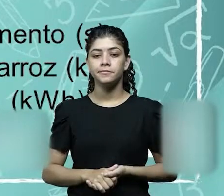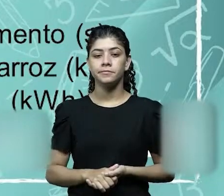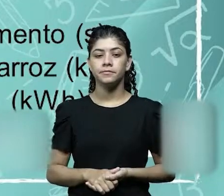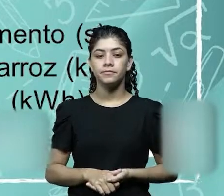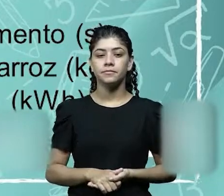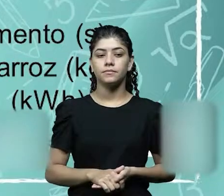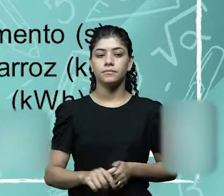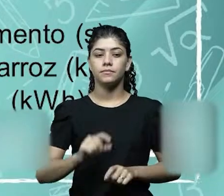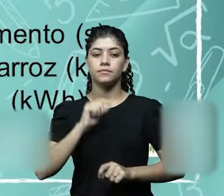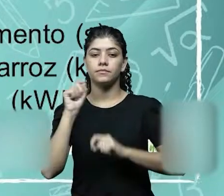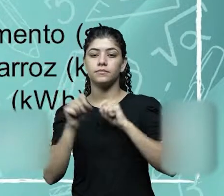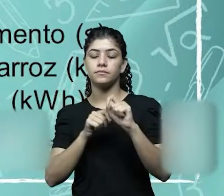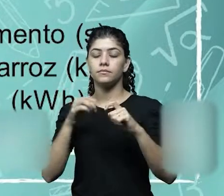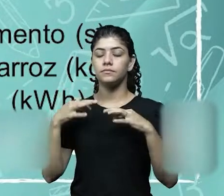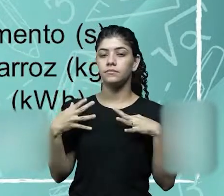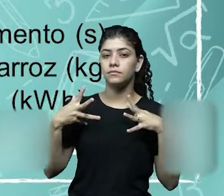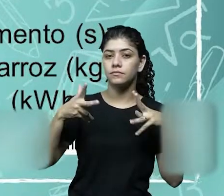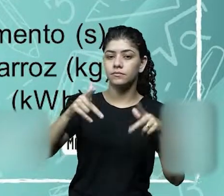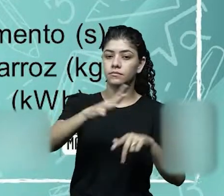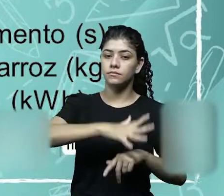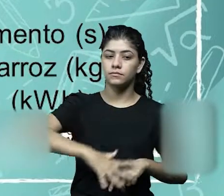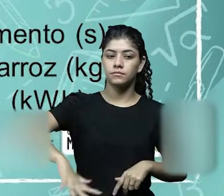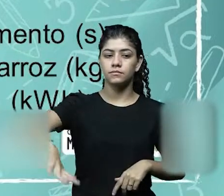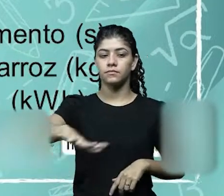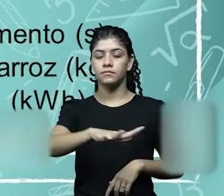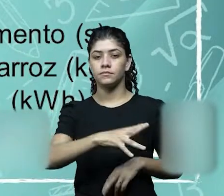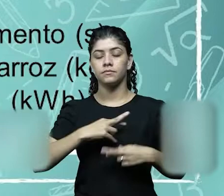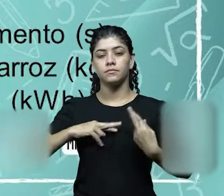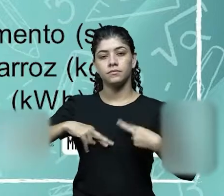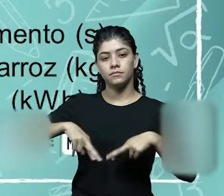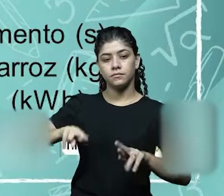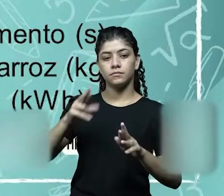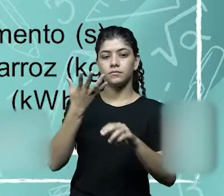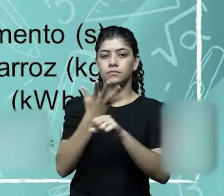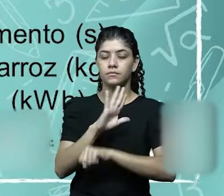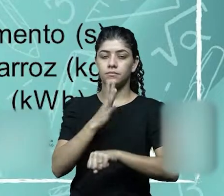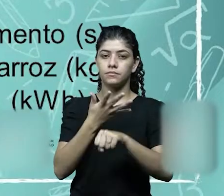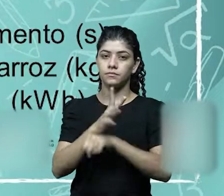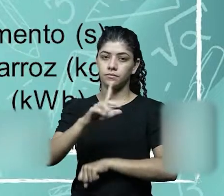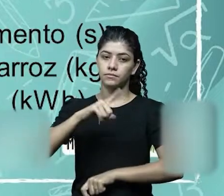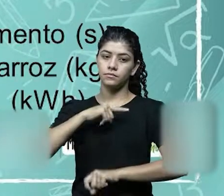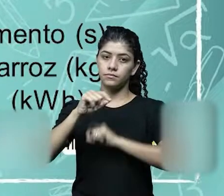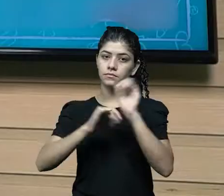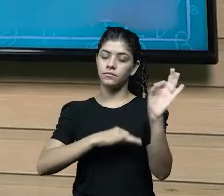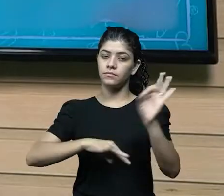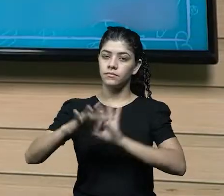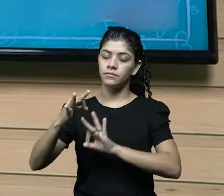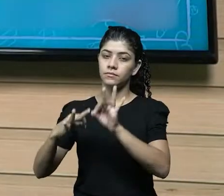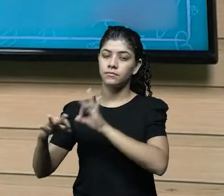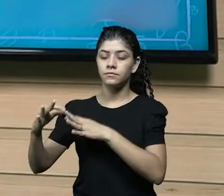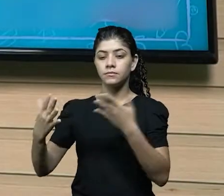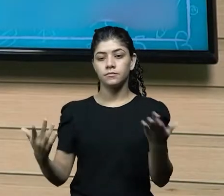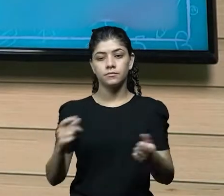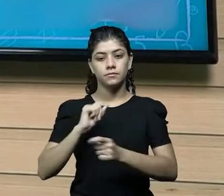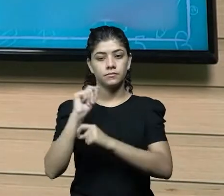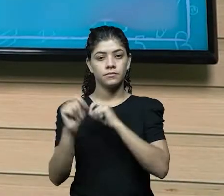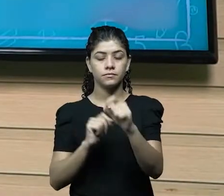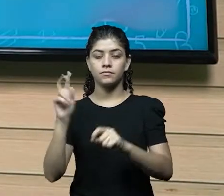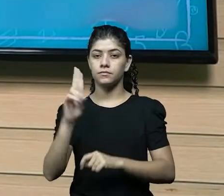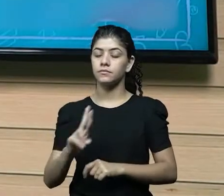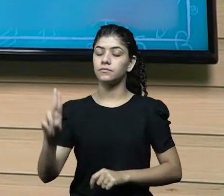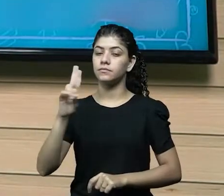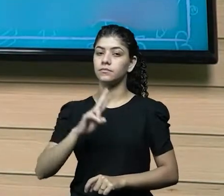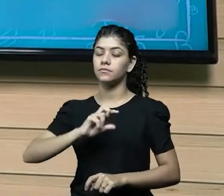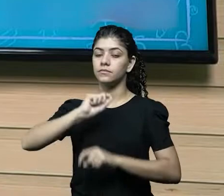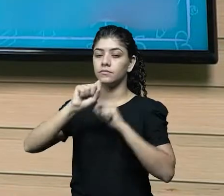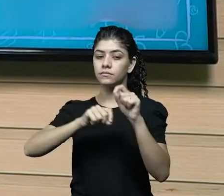A metrologia abrange todos os aspectos teóricos e práticos relativos à medição. Então aqui estas